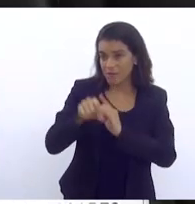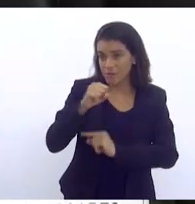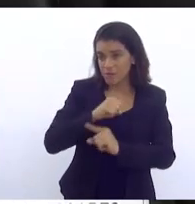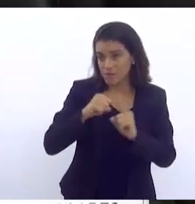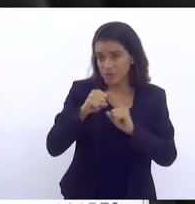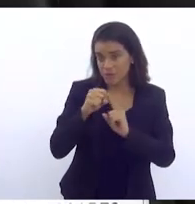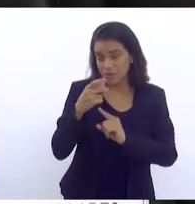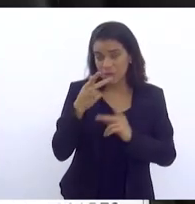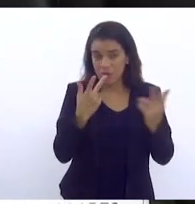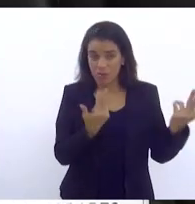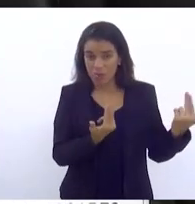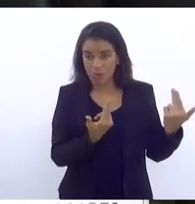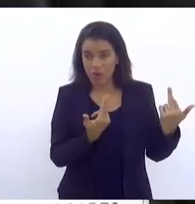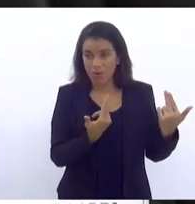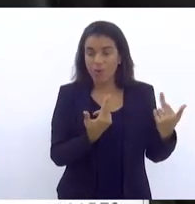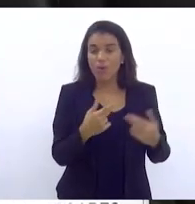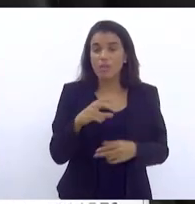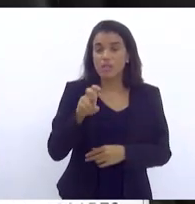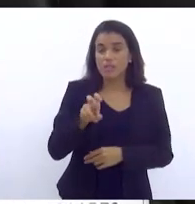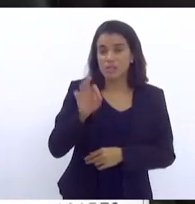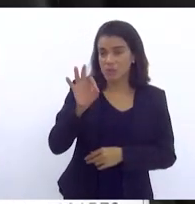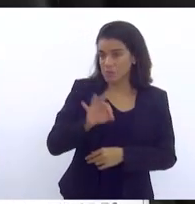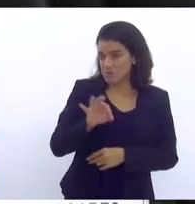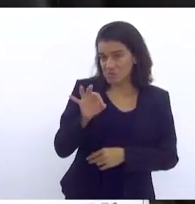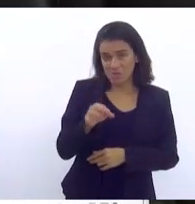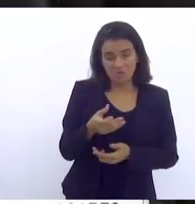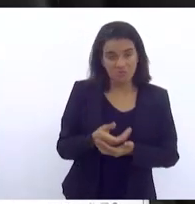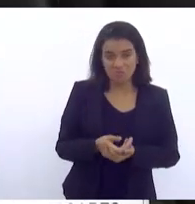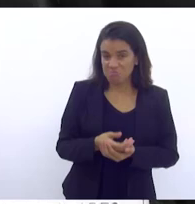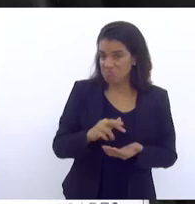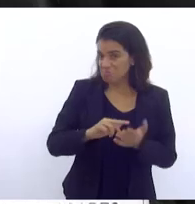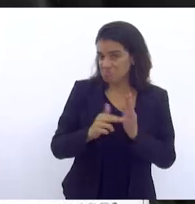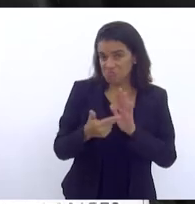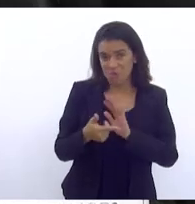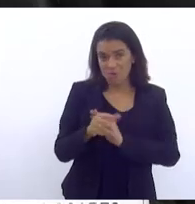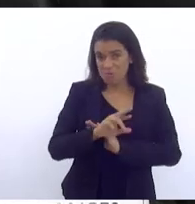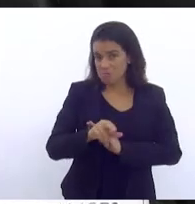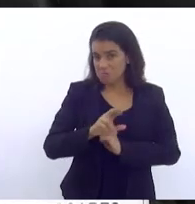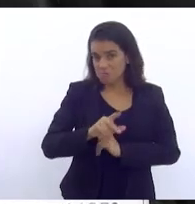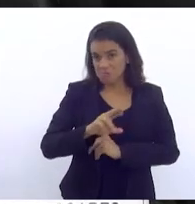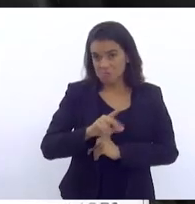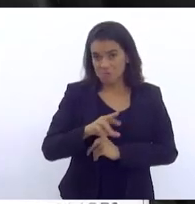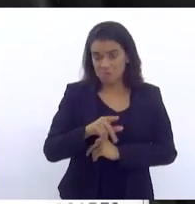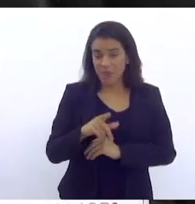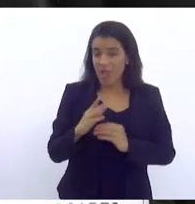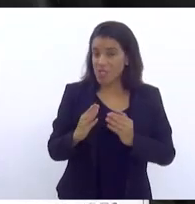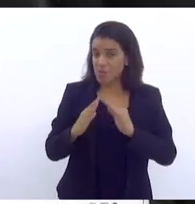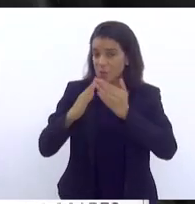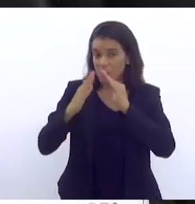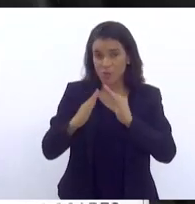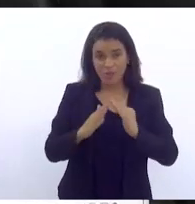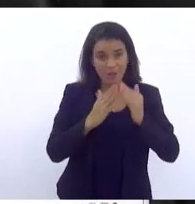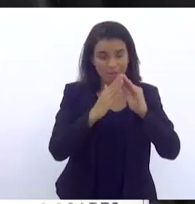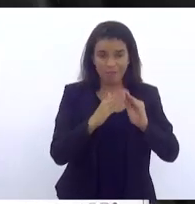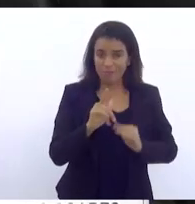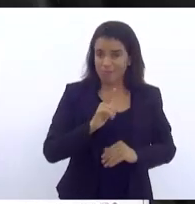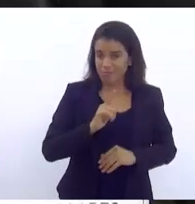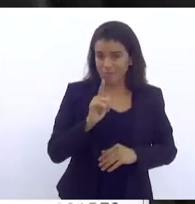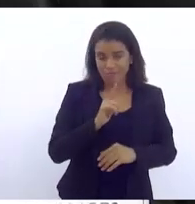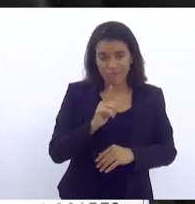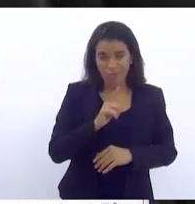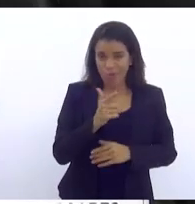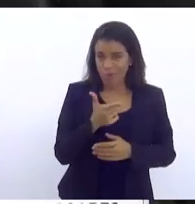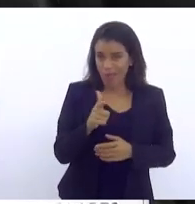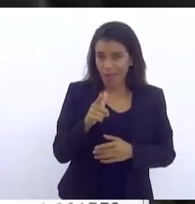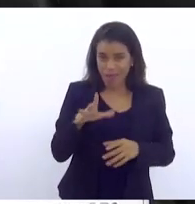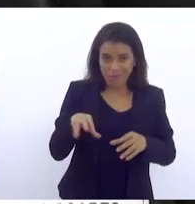como disse o colega esses 5% não é isso as as comunidades e as favelas realmente estão fora desse número